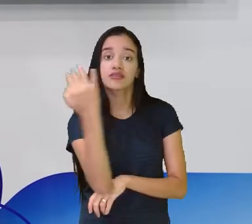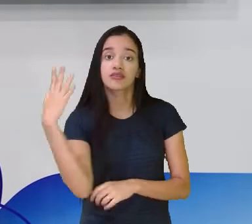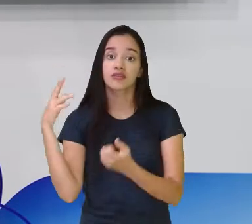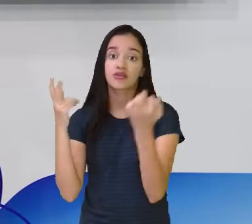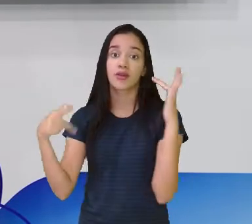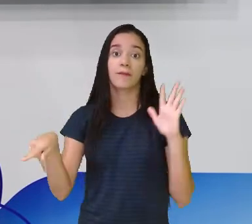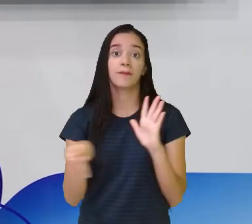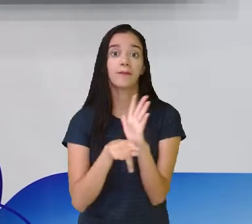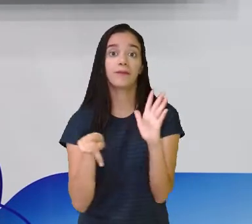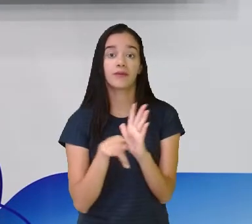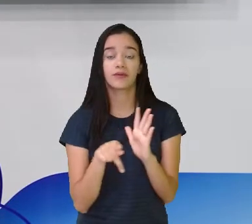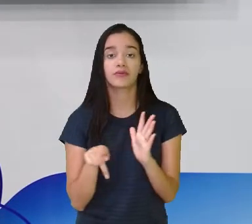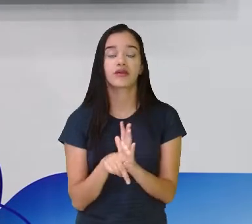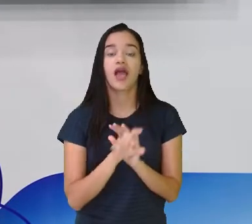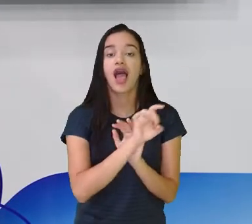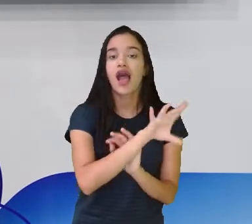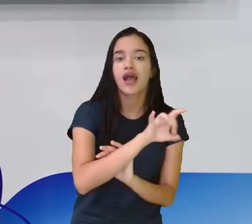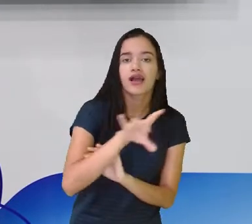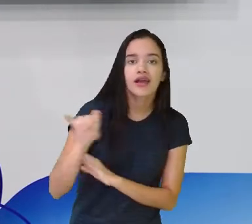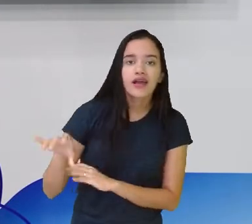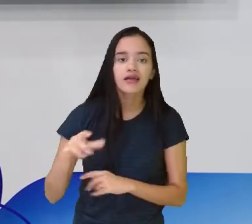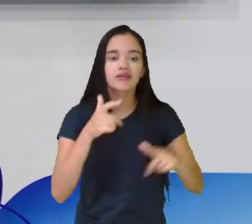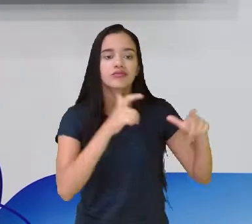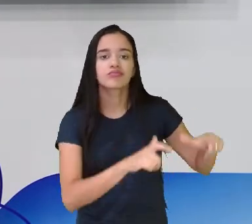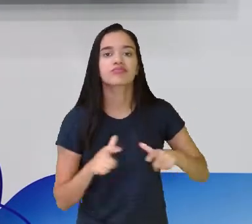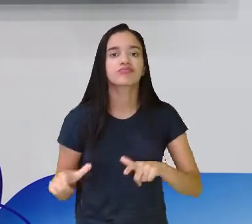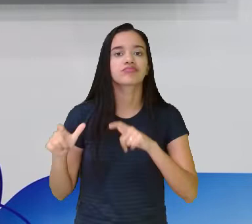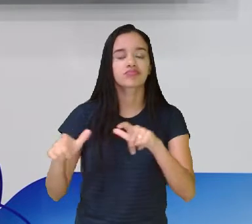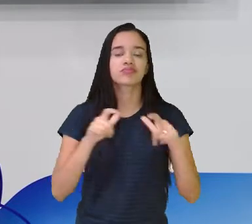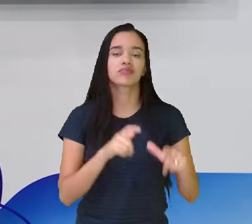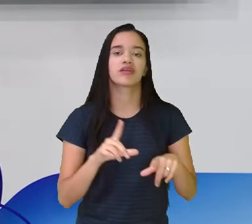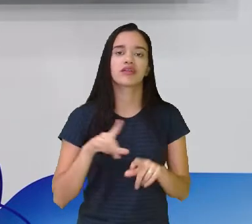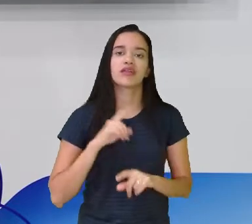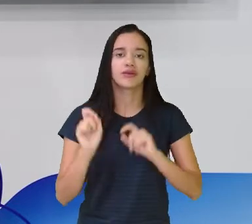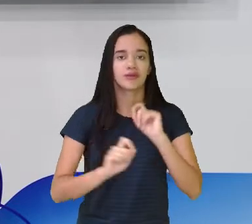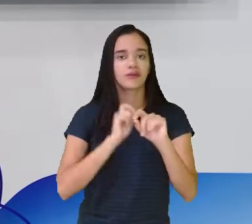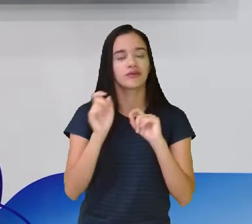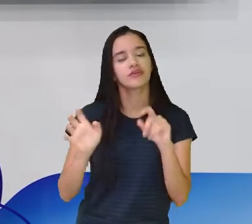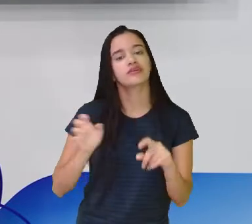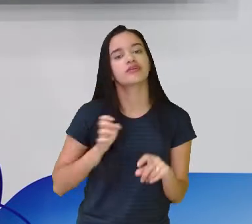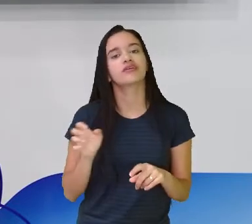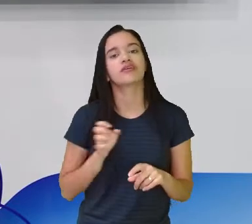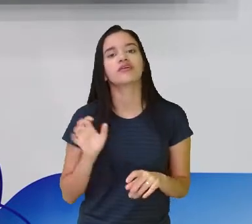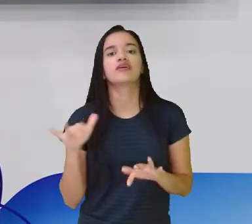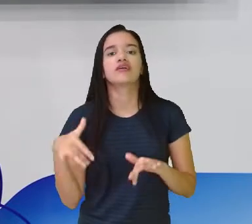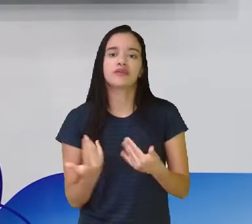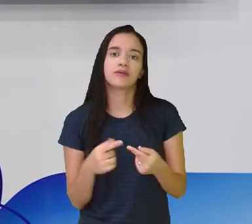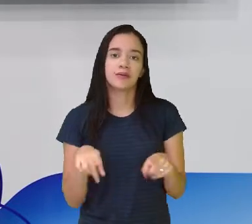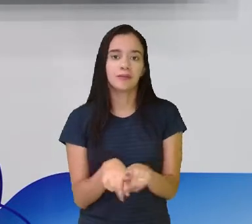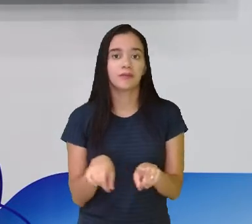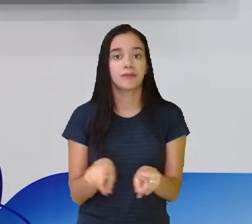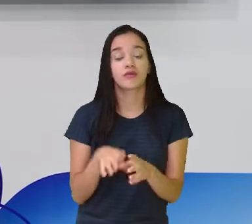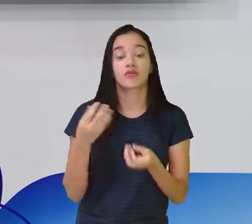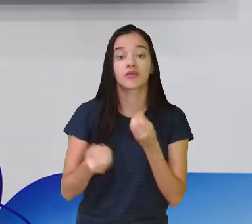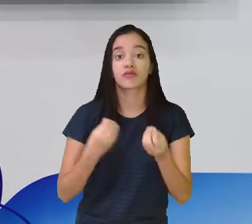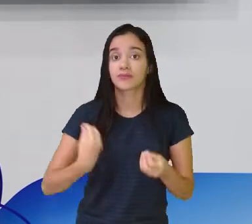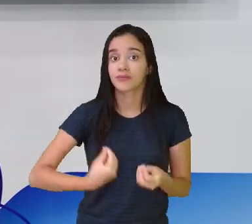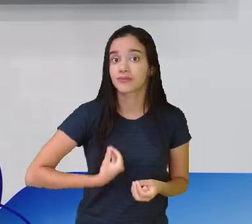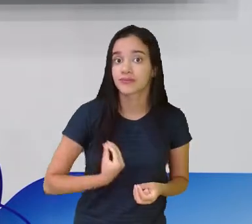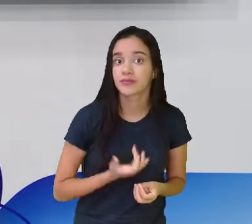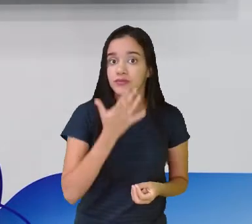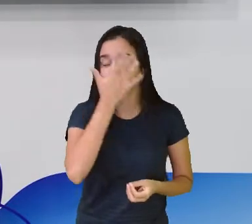em si, cada espaço vai ter ali a sua riqueza e as formas de vida que as pessoas também vivem